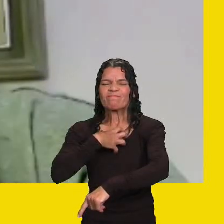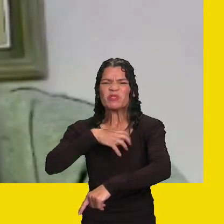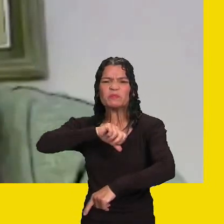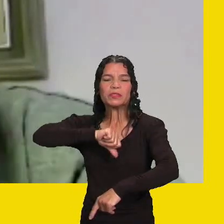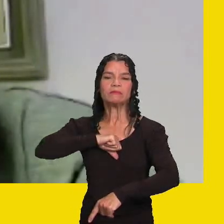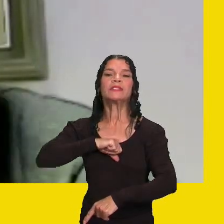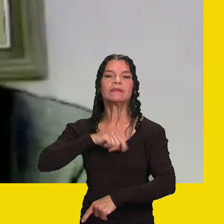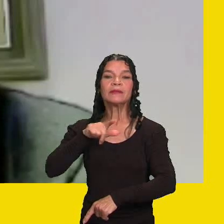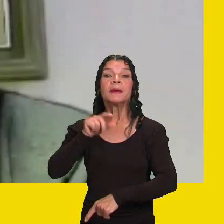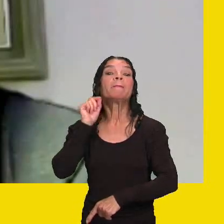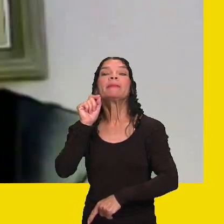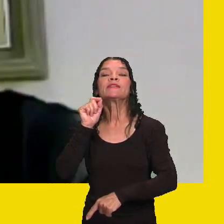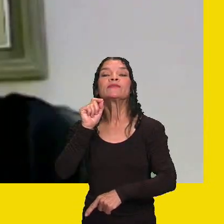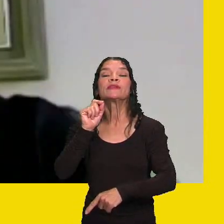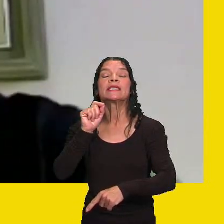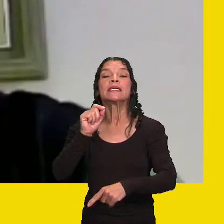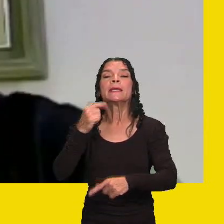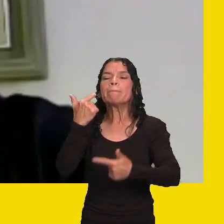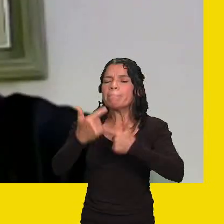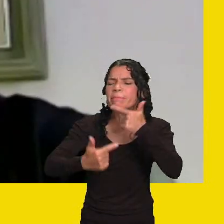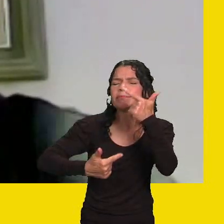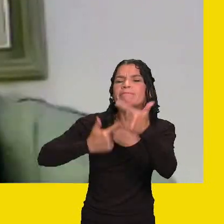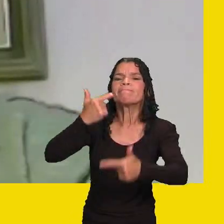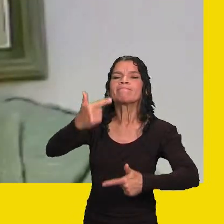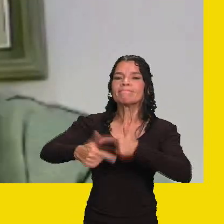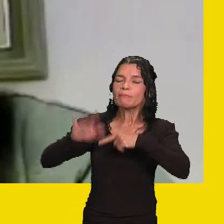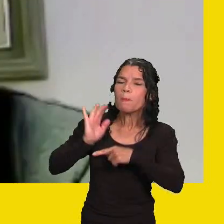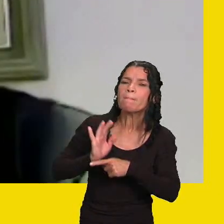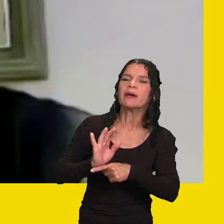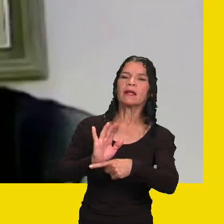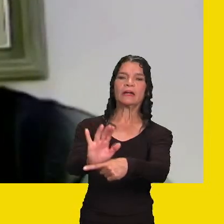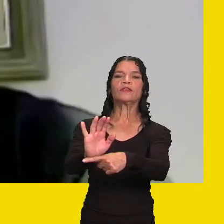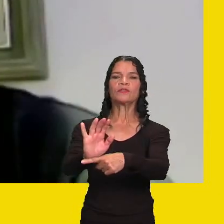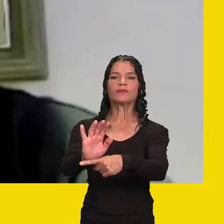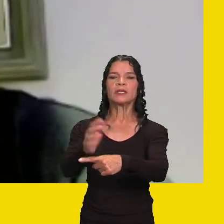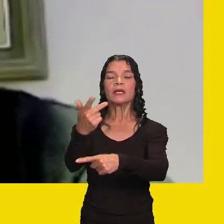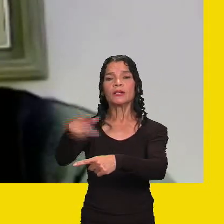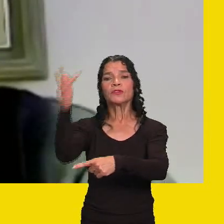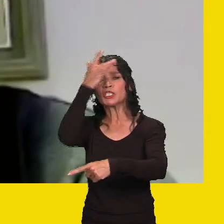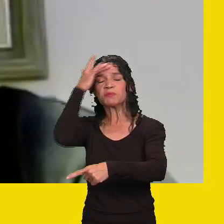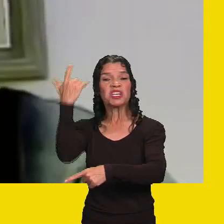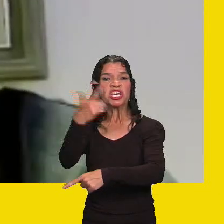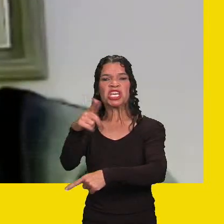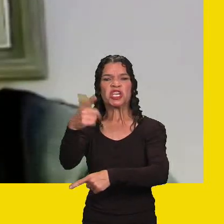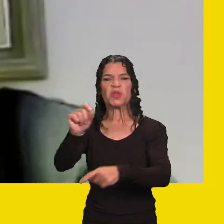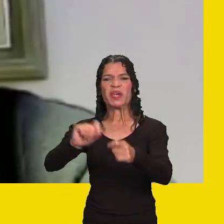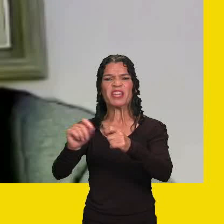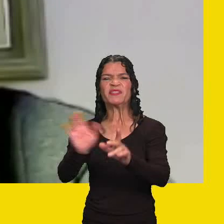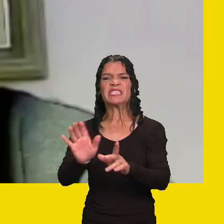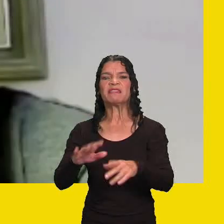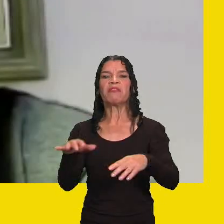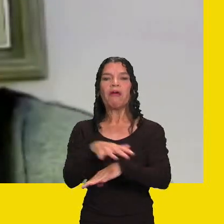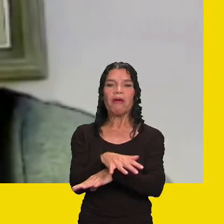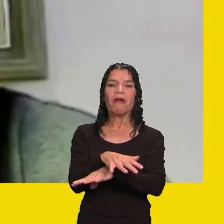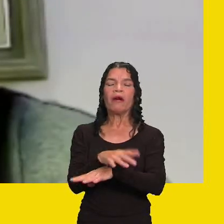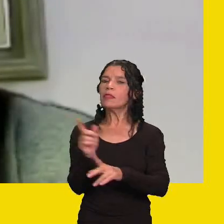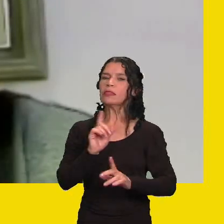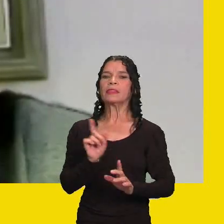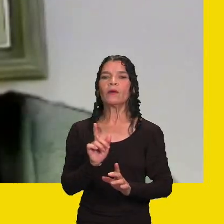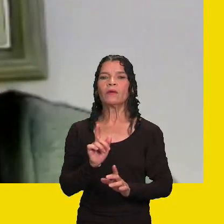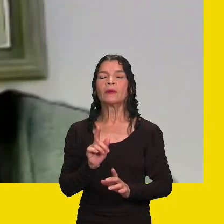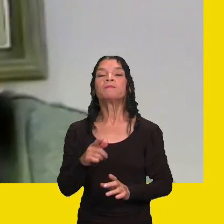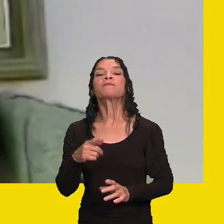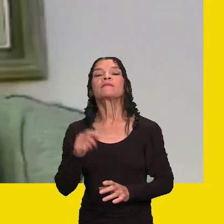leva a gente a agir em prol e a favor daqueles que ninguém quer agir. Então, alfabetizar na educação de jovens e